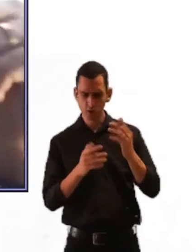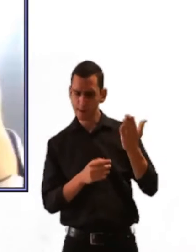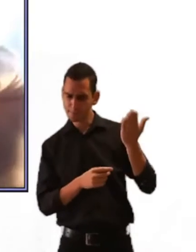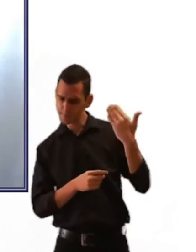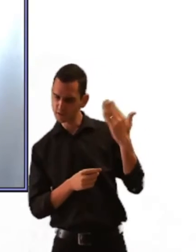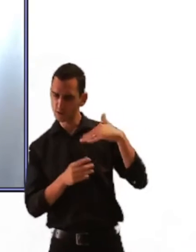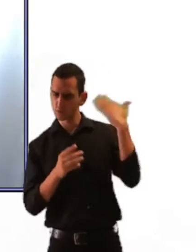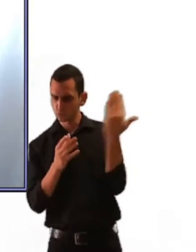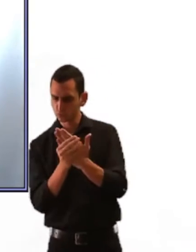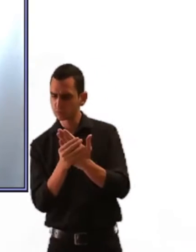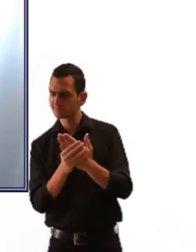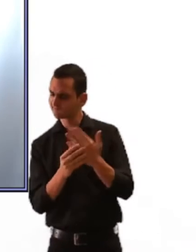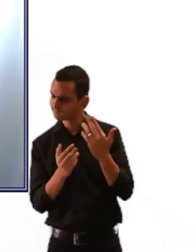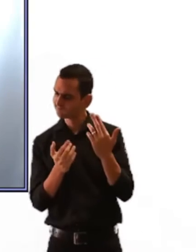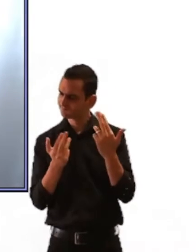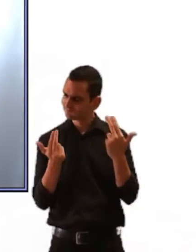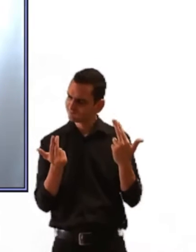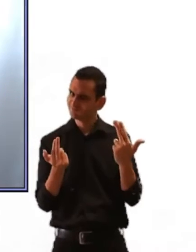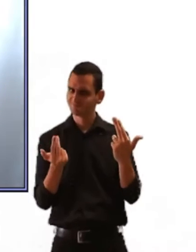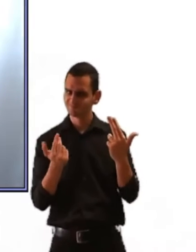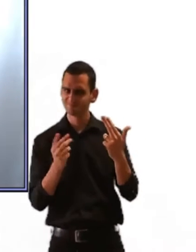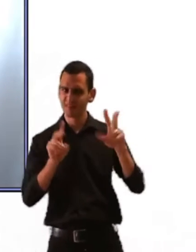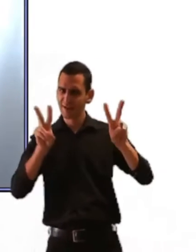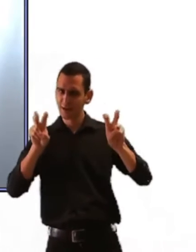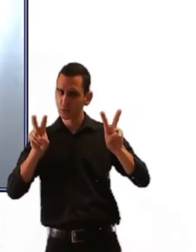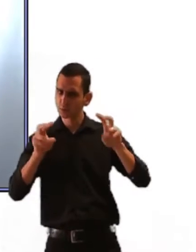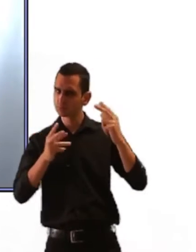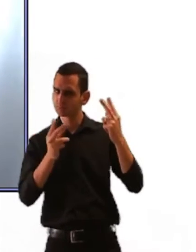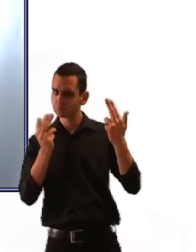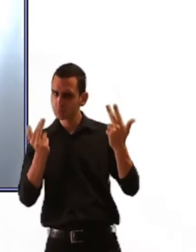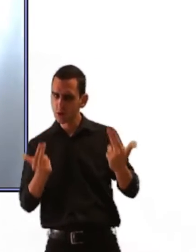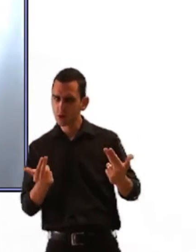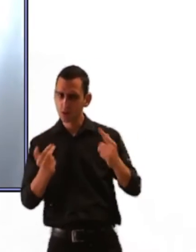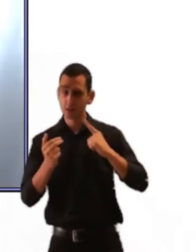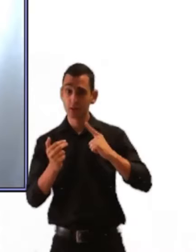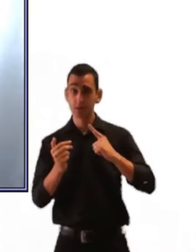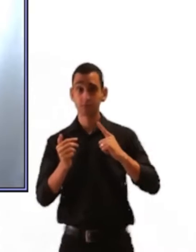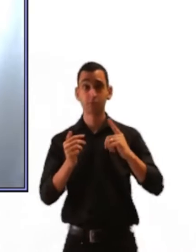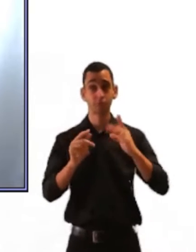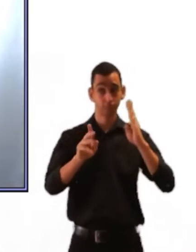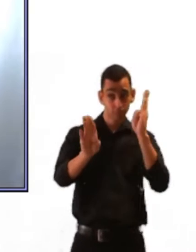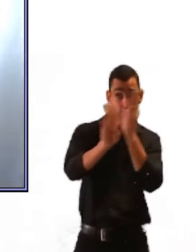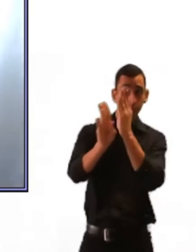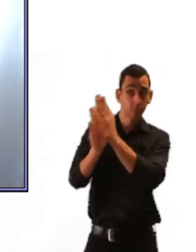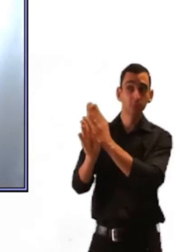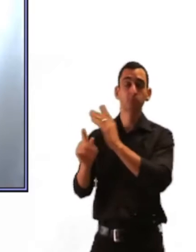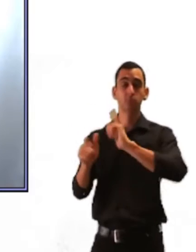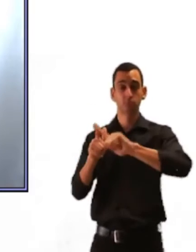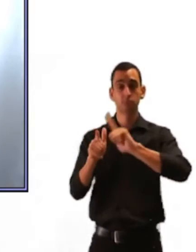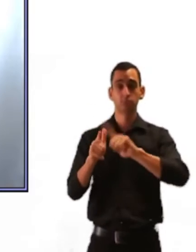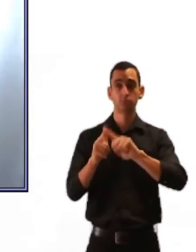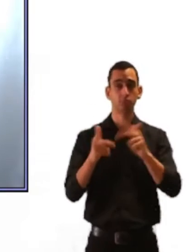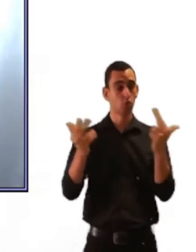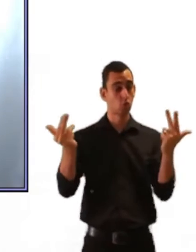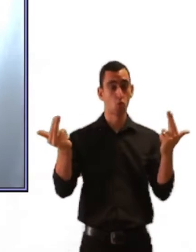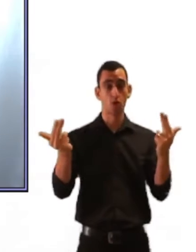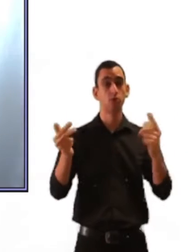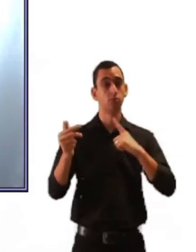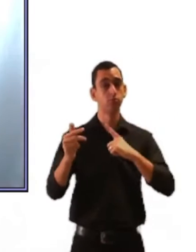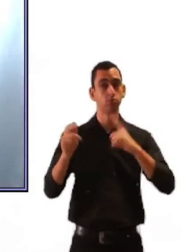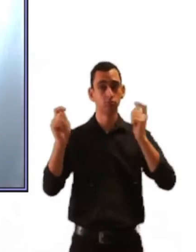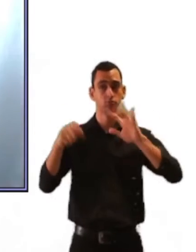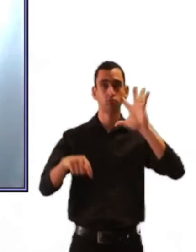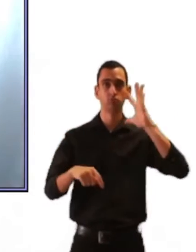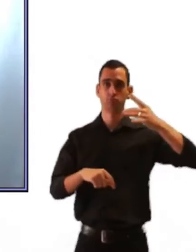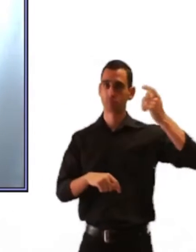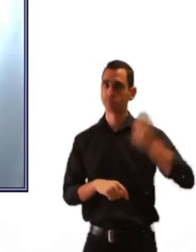tempo atrás que retratava mais ou menos essa situação. Isso é uma descoberta que te leva à solução de um problema com base numa intuição que